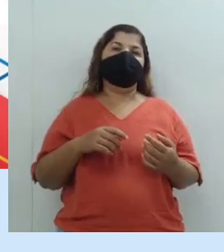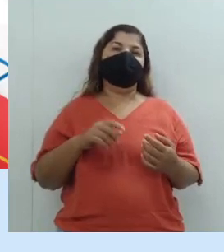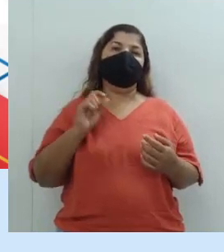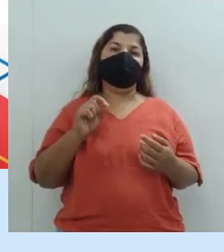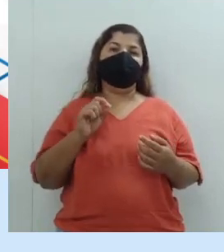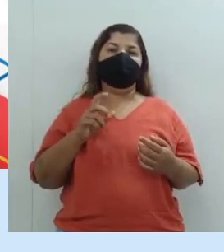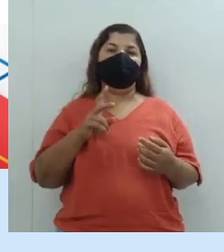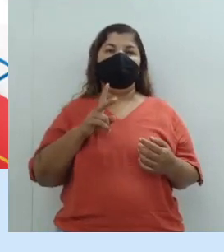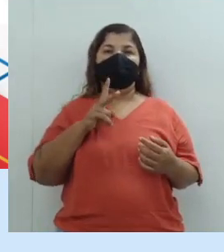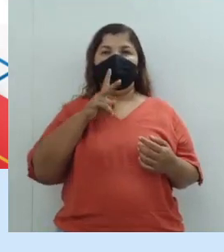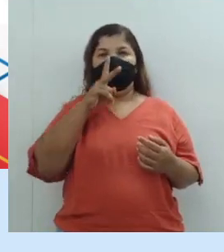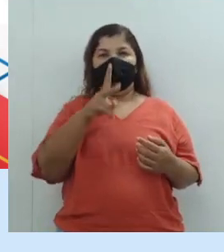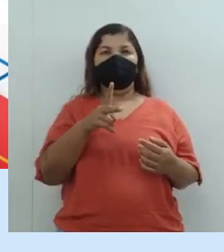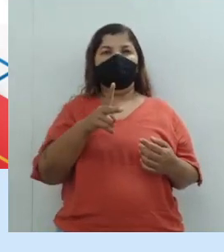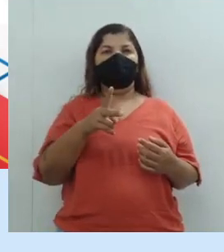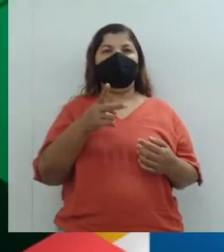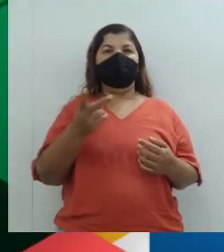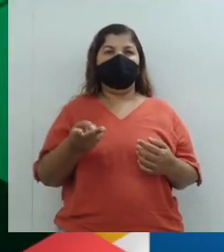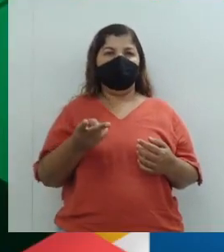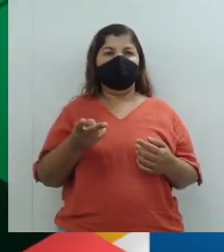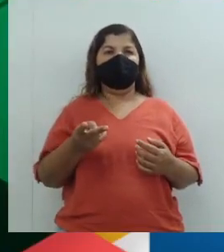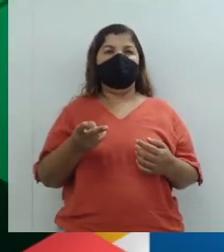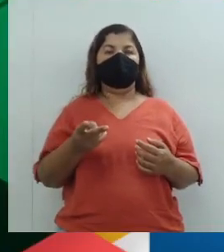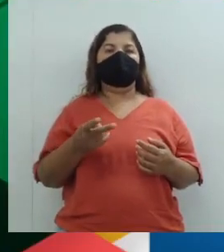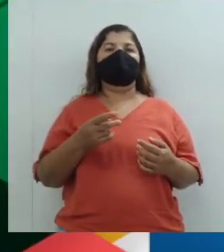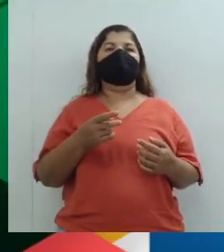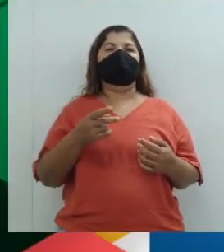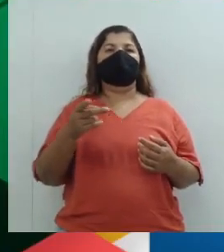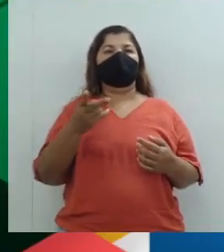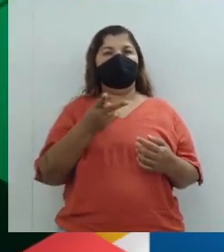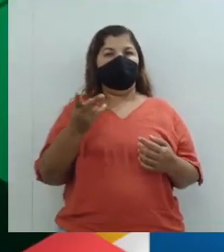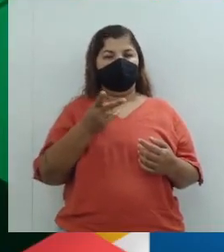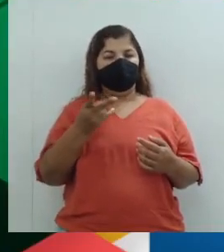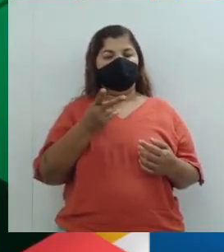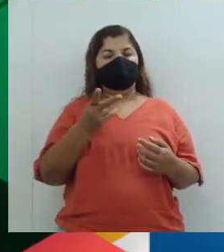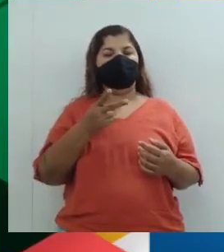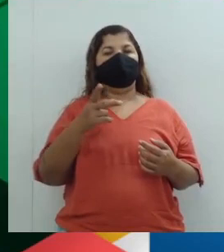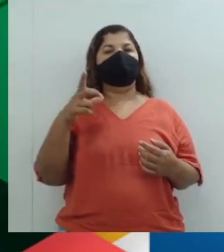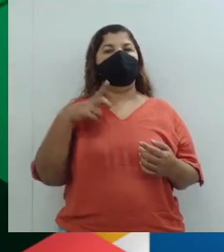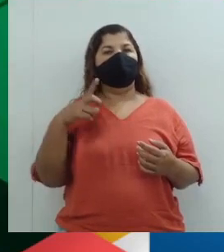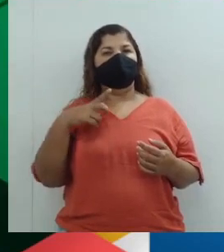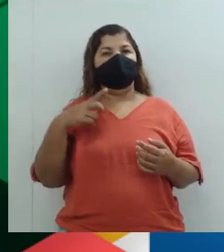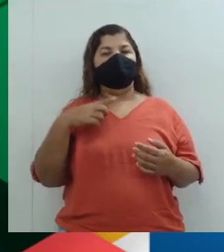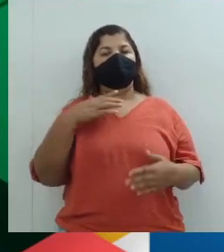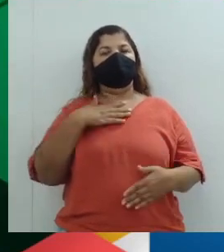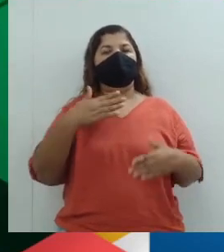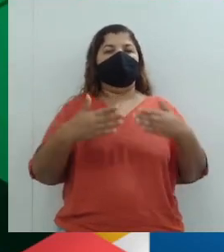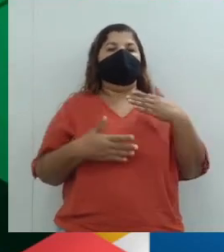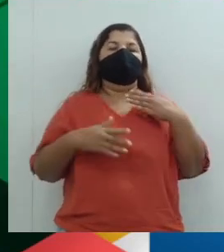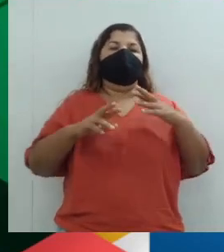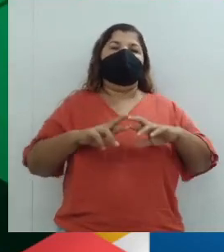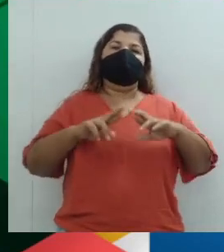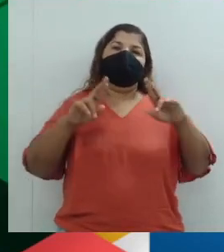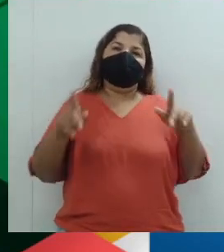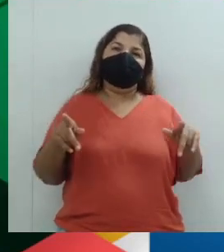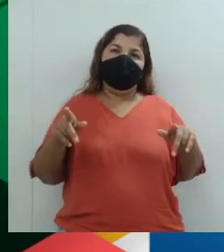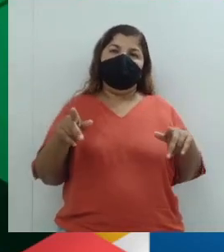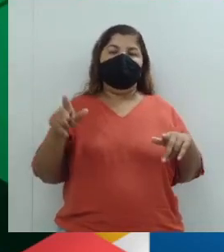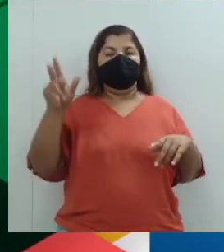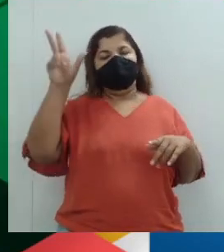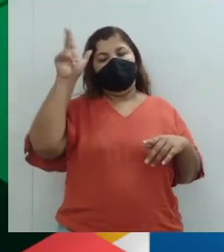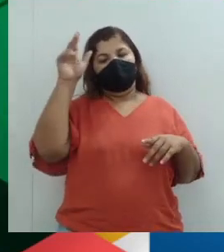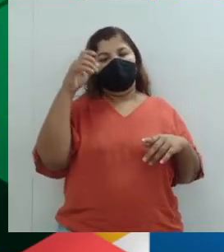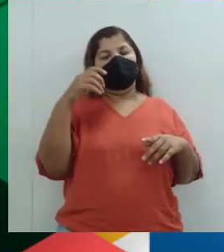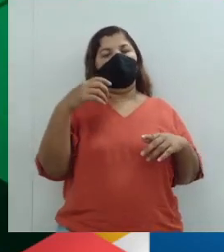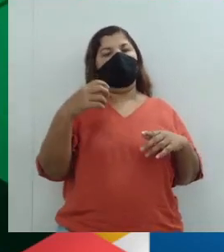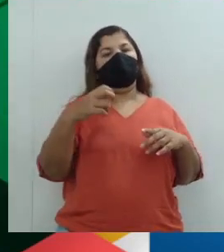força, a ação, o par de forças, né, ação e reação, eles sempre acontecem em corpos diferentes. Então, o cavalo ele puxa essa